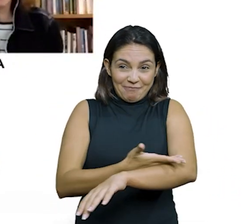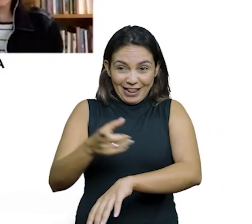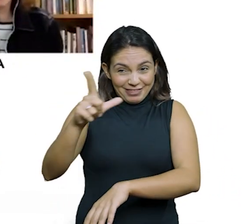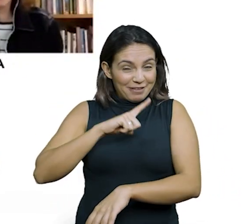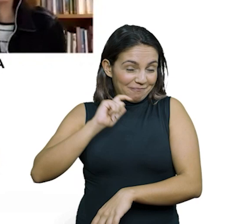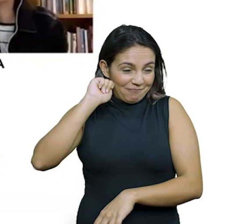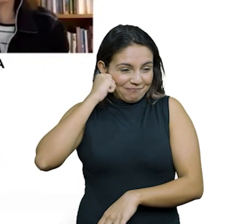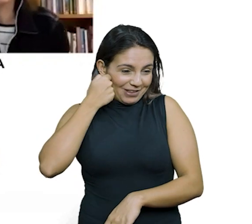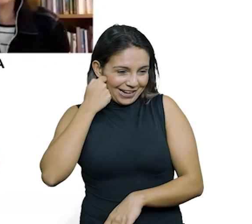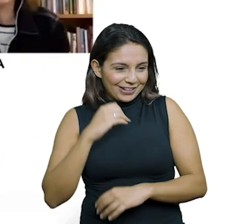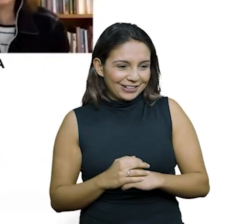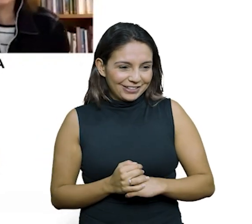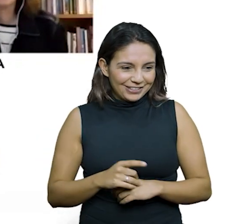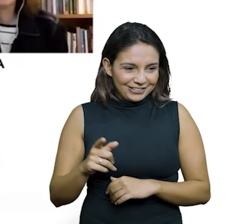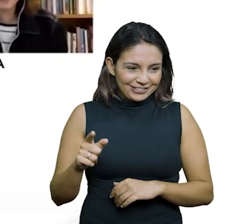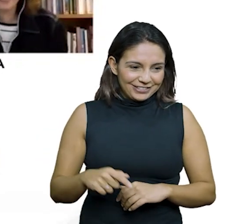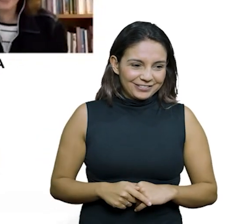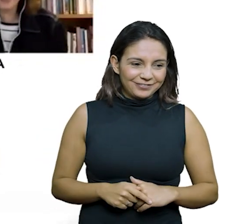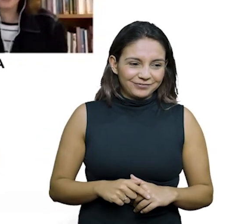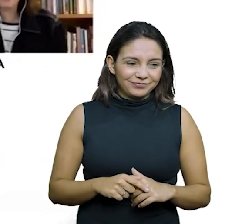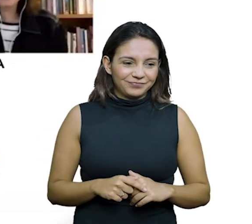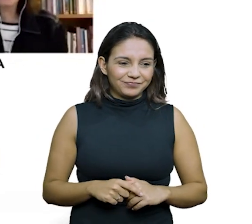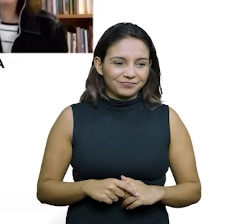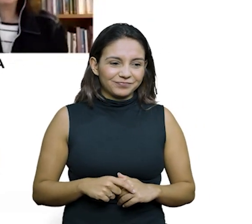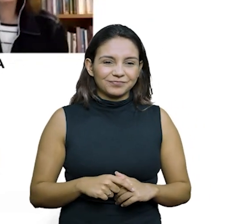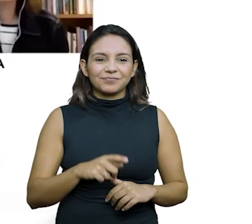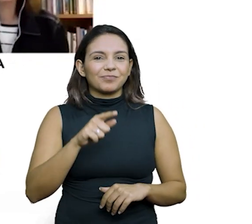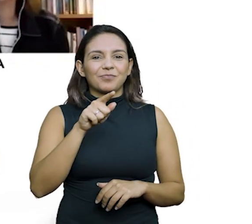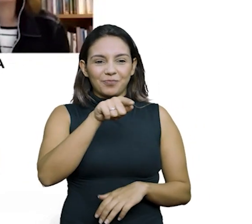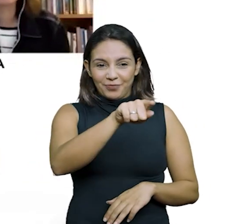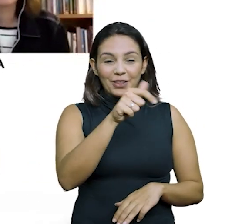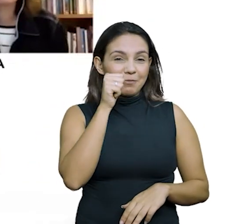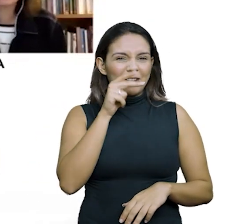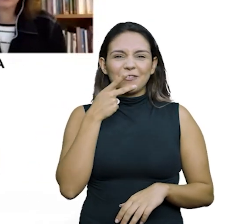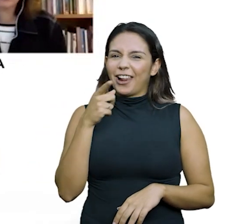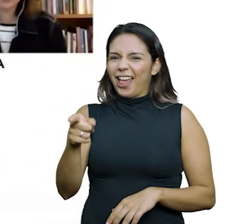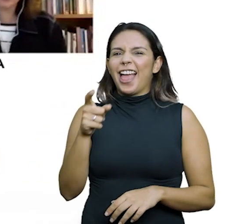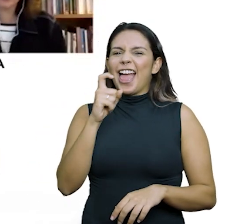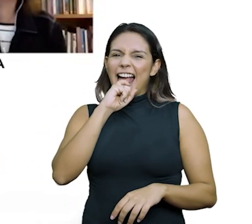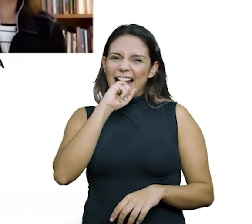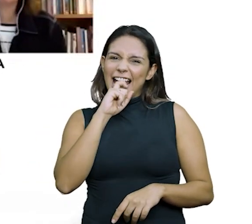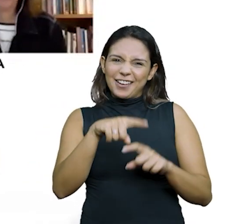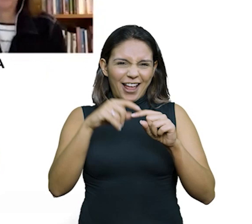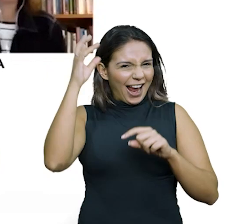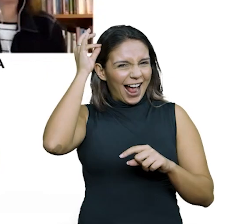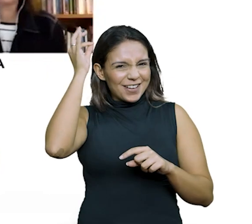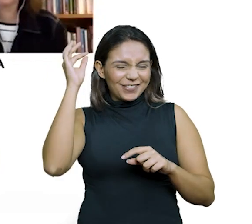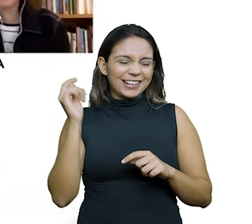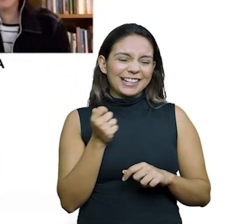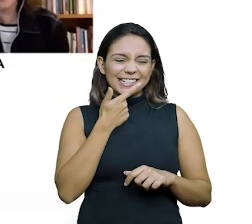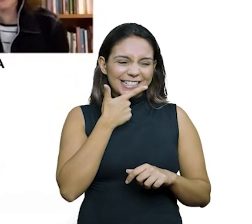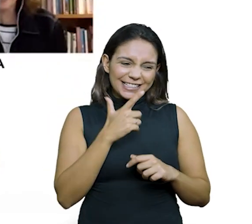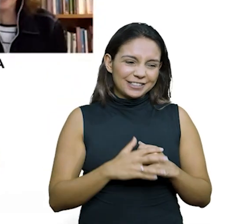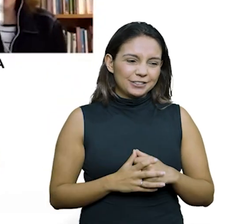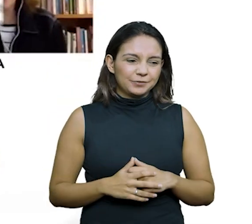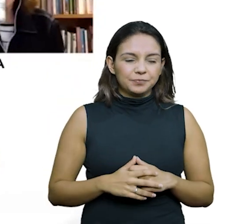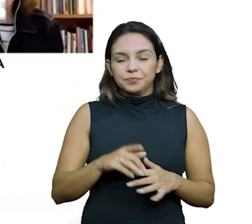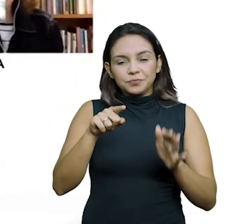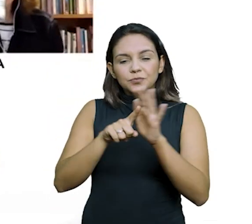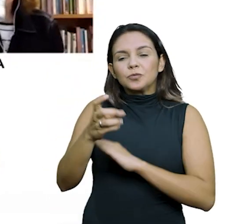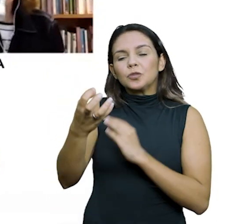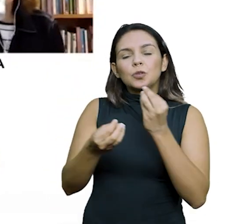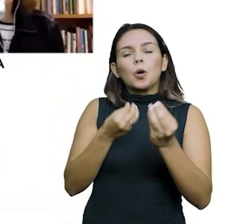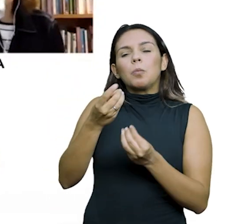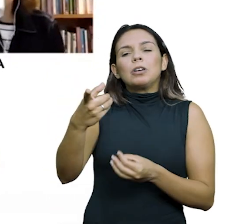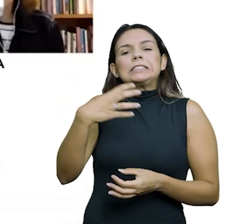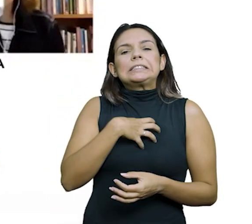ainda tem preto. Aqui não, ainda tá bom ainda. Isso é despeito, Rafael, despeito. Como você está se sentindo,